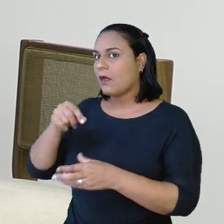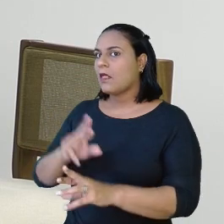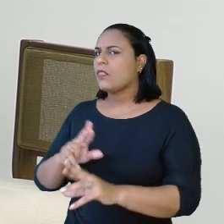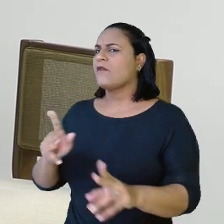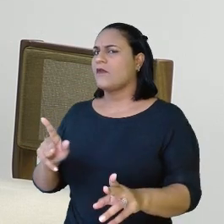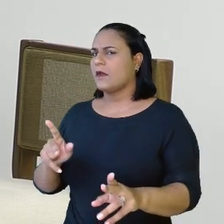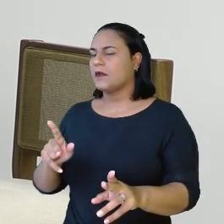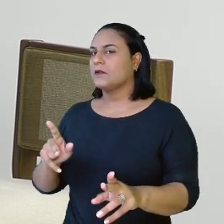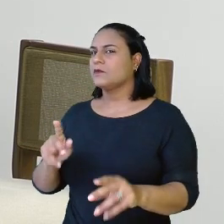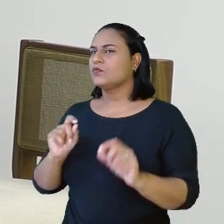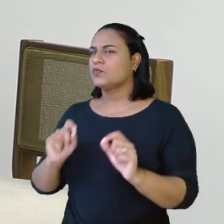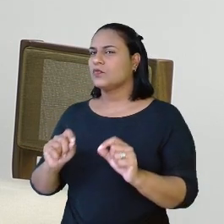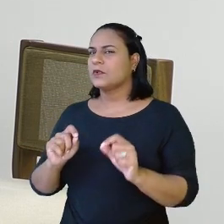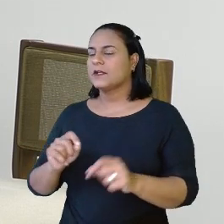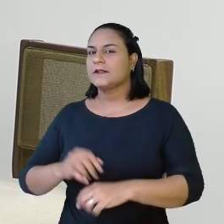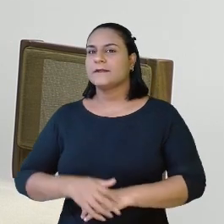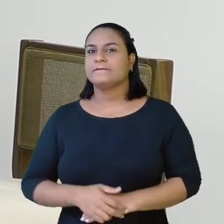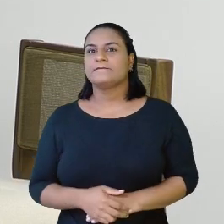diferente. É um chá de